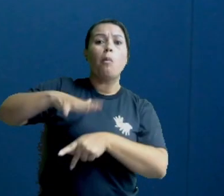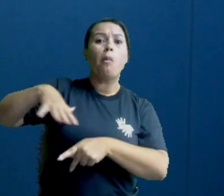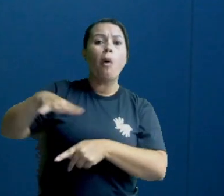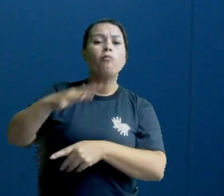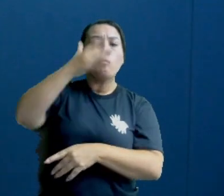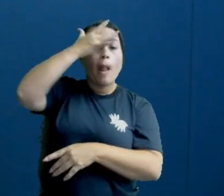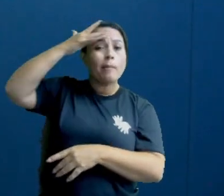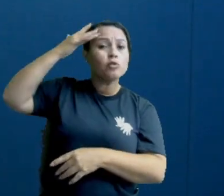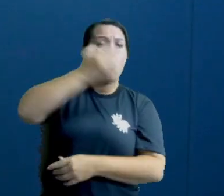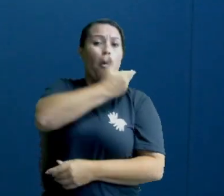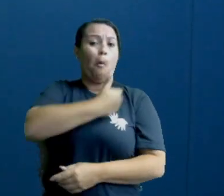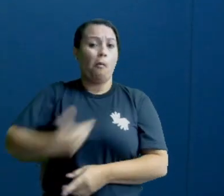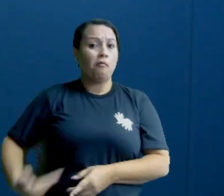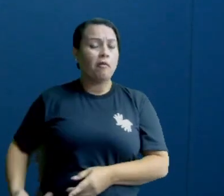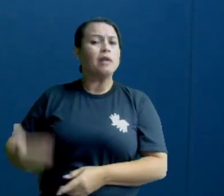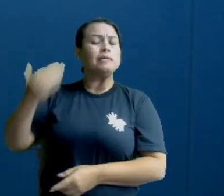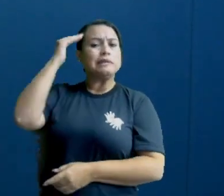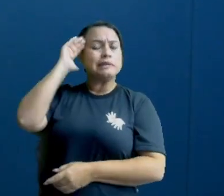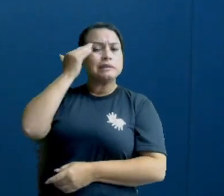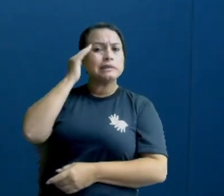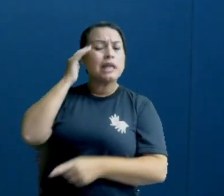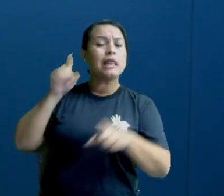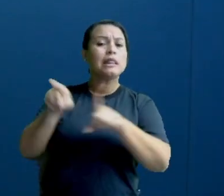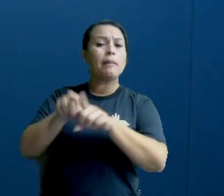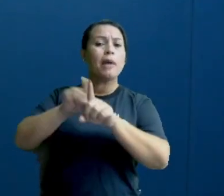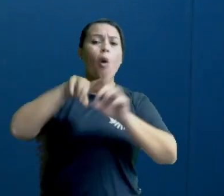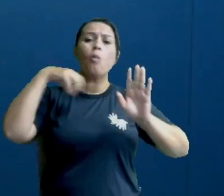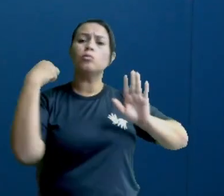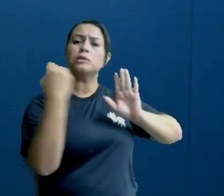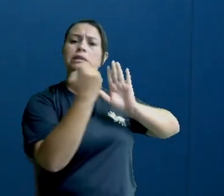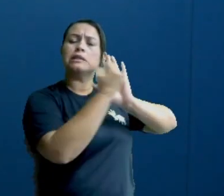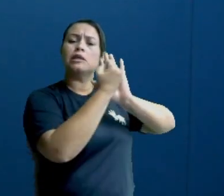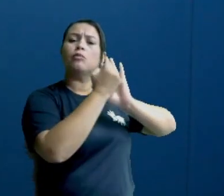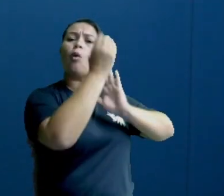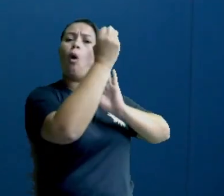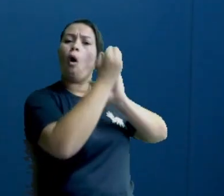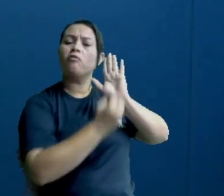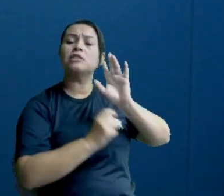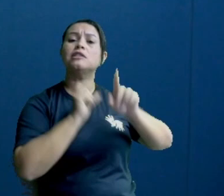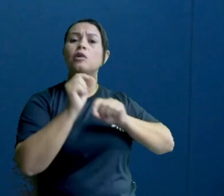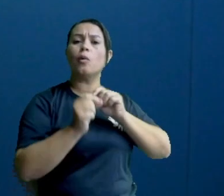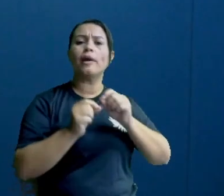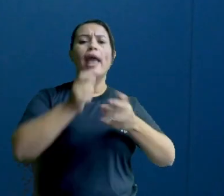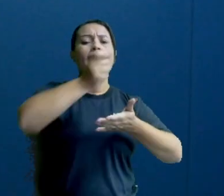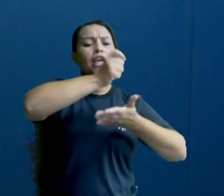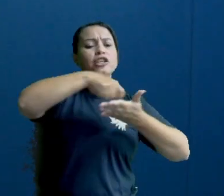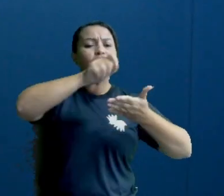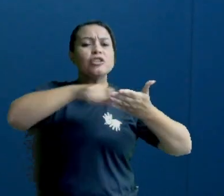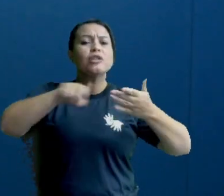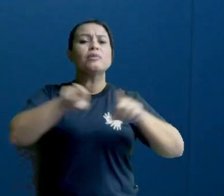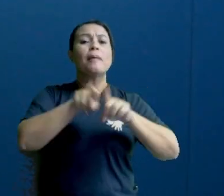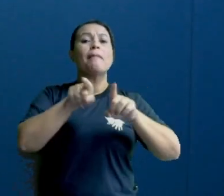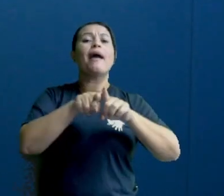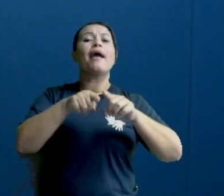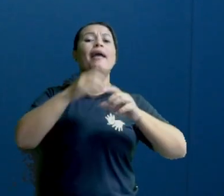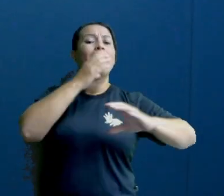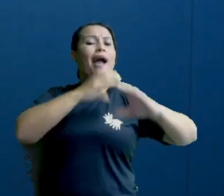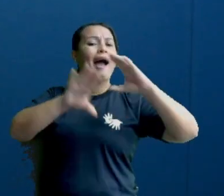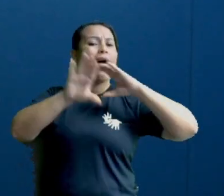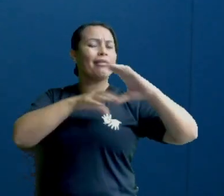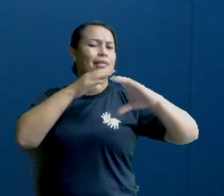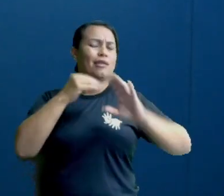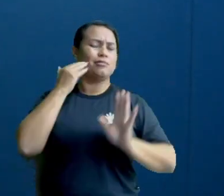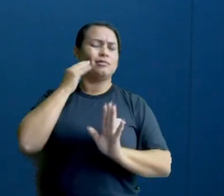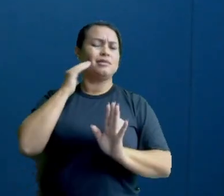pelo governo como um símbolo oficial, escrito e cantado na língua oficial. Professora,